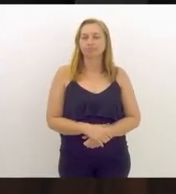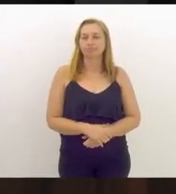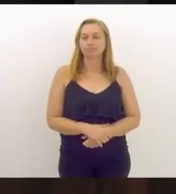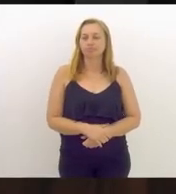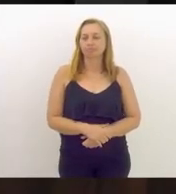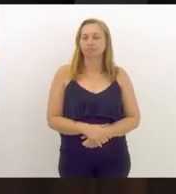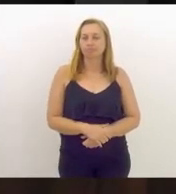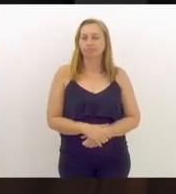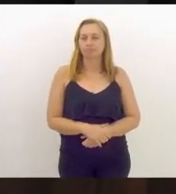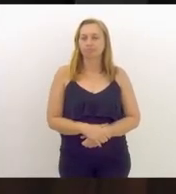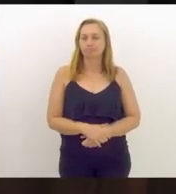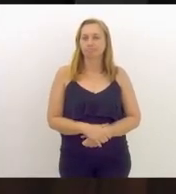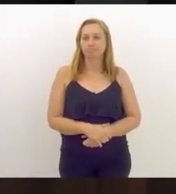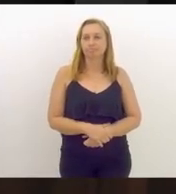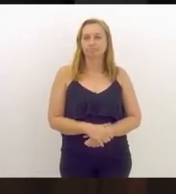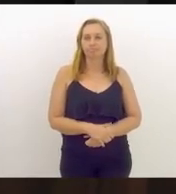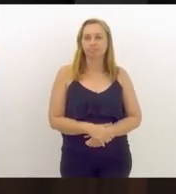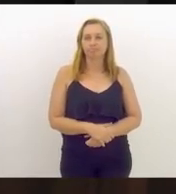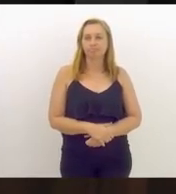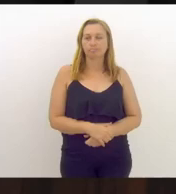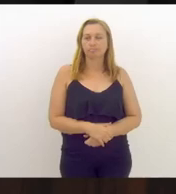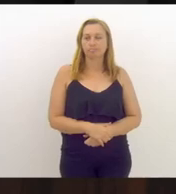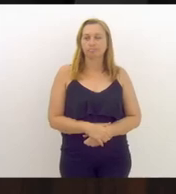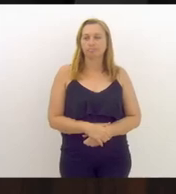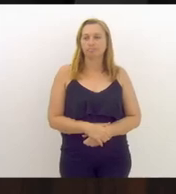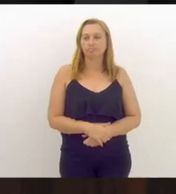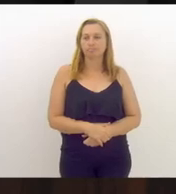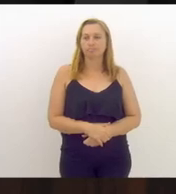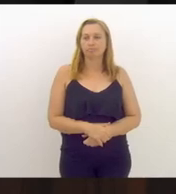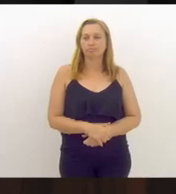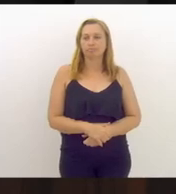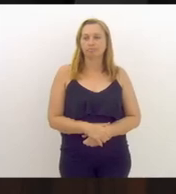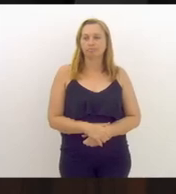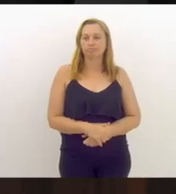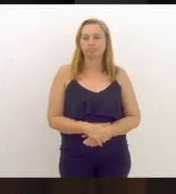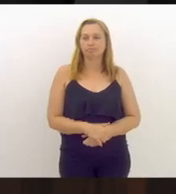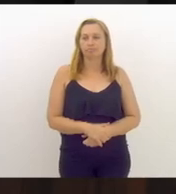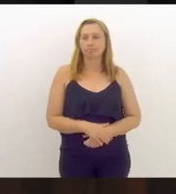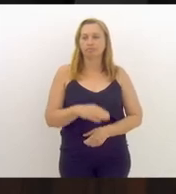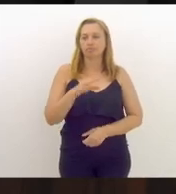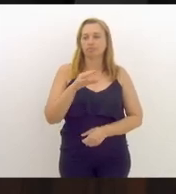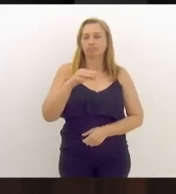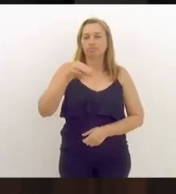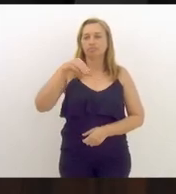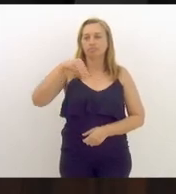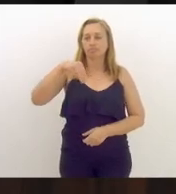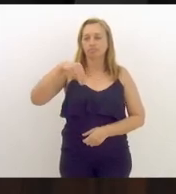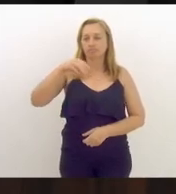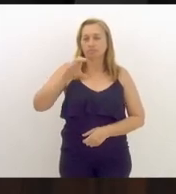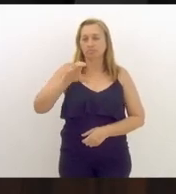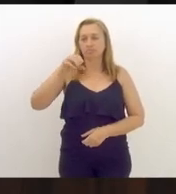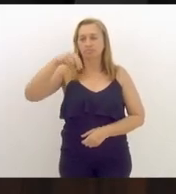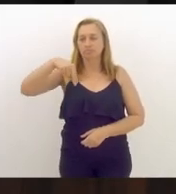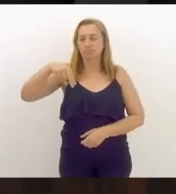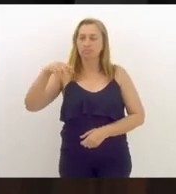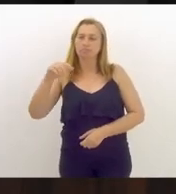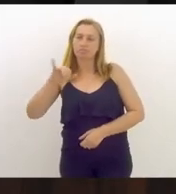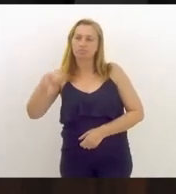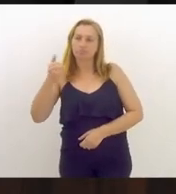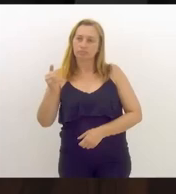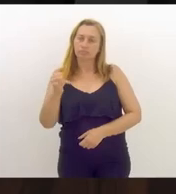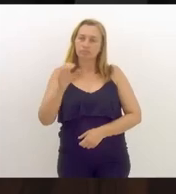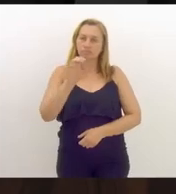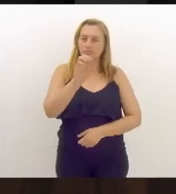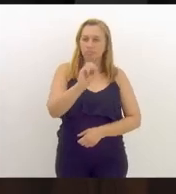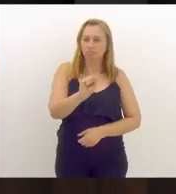antigo 14º caput e parágrafo movimento CNJ 87 2019 no